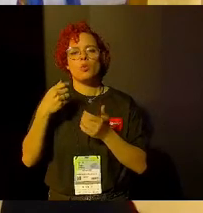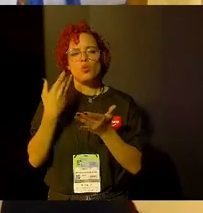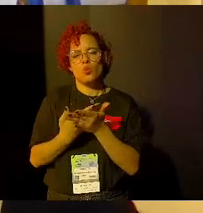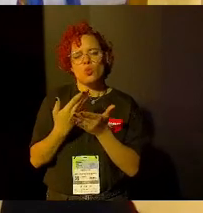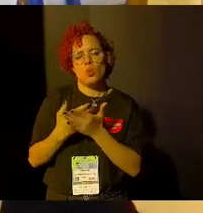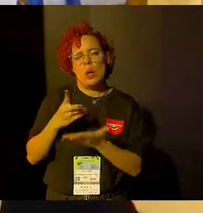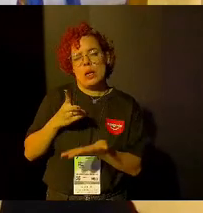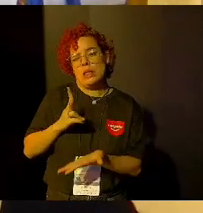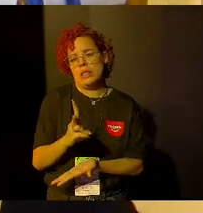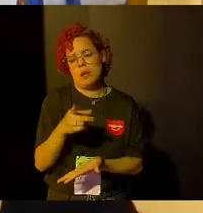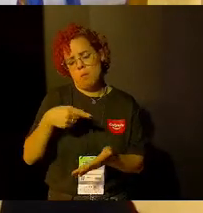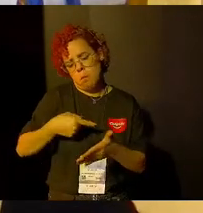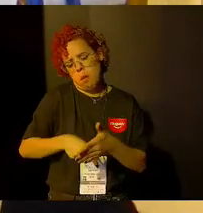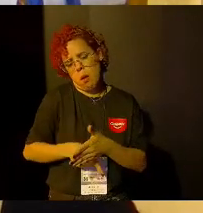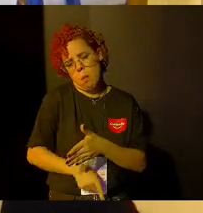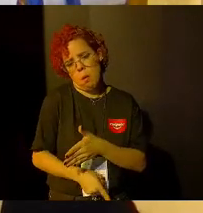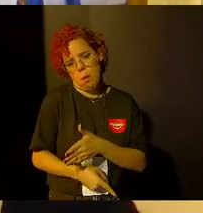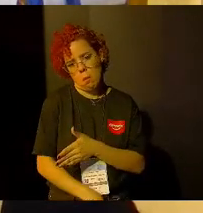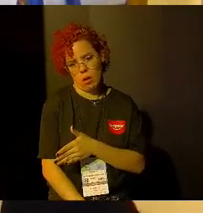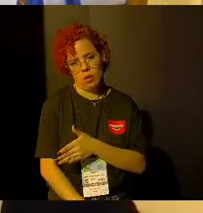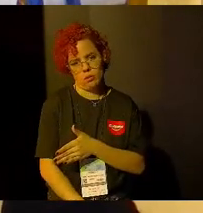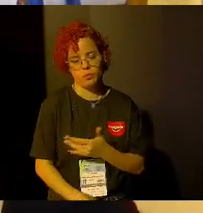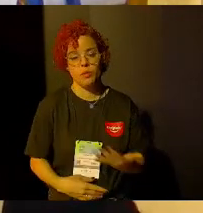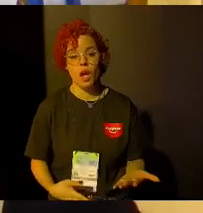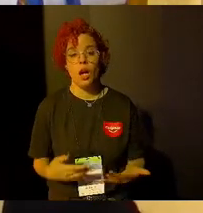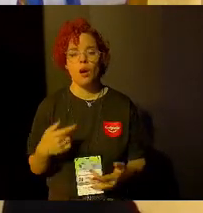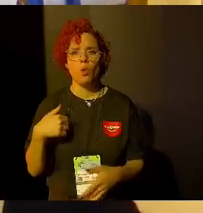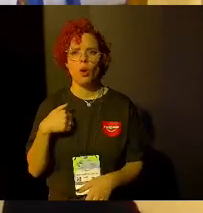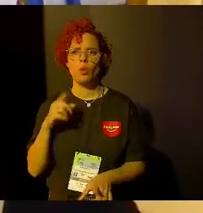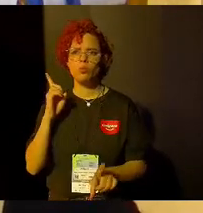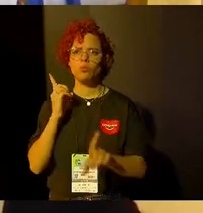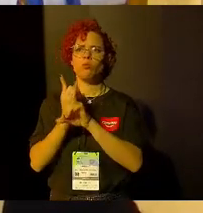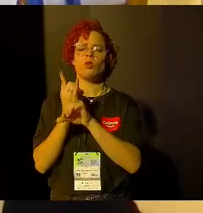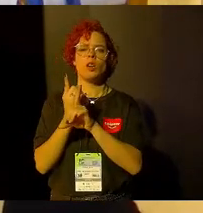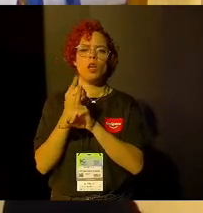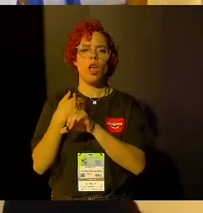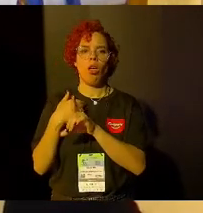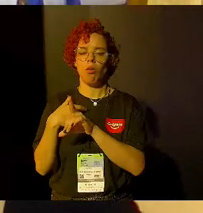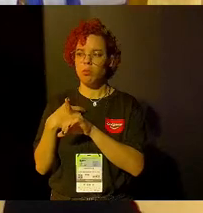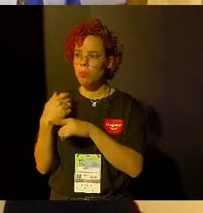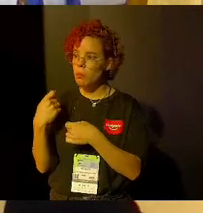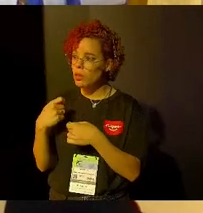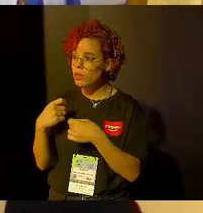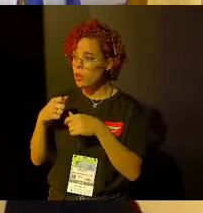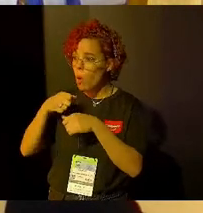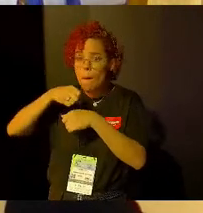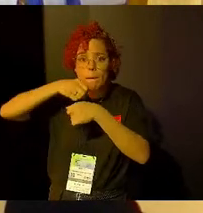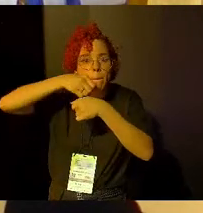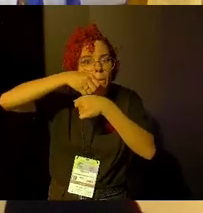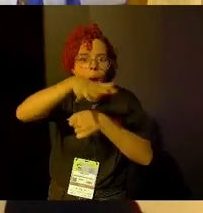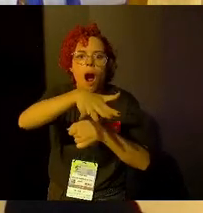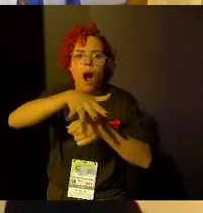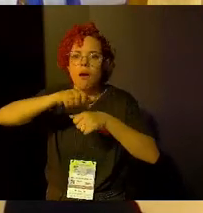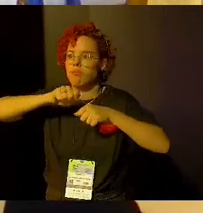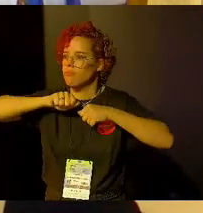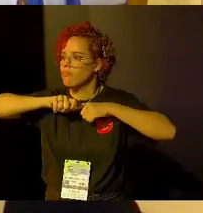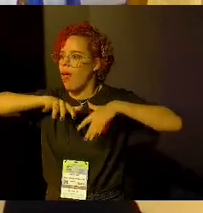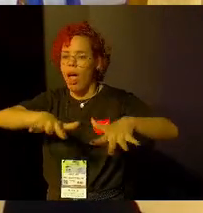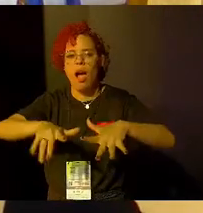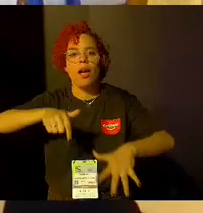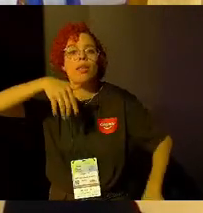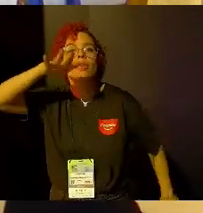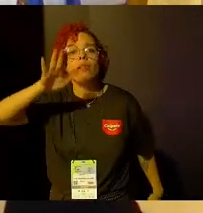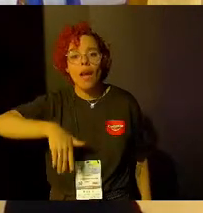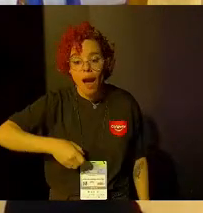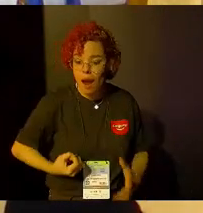uma pérola quando eu descobri Paulo Fernandes Viana eu pensei eu tô descobrindo uma pérola Eu Preciso Dizer para nação brasileira que quem criou